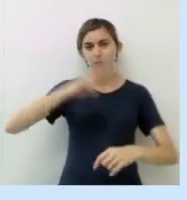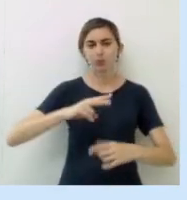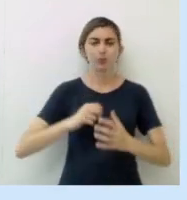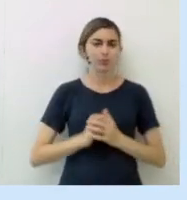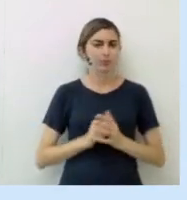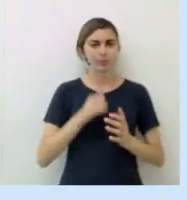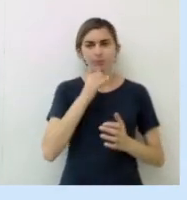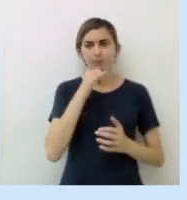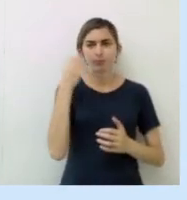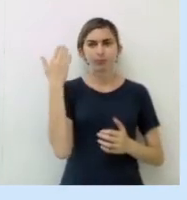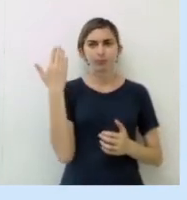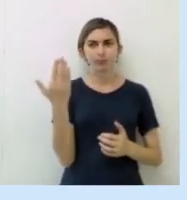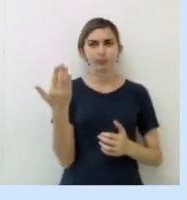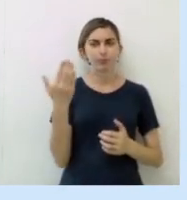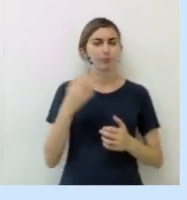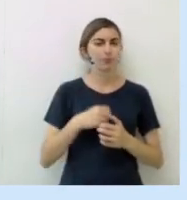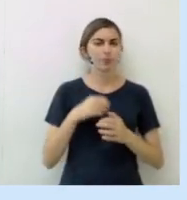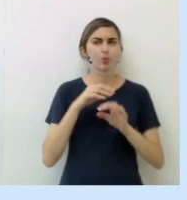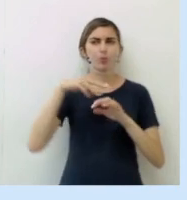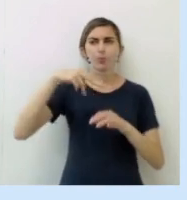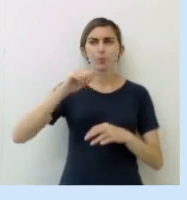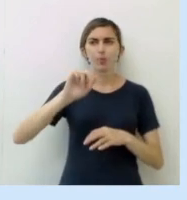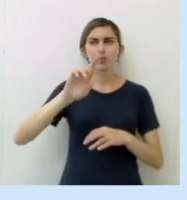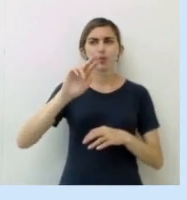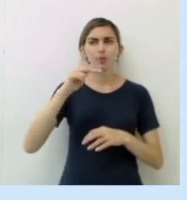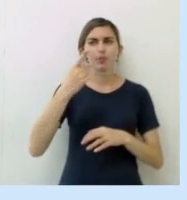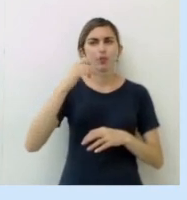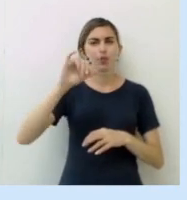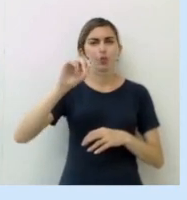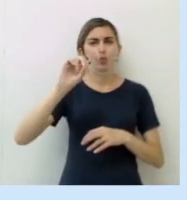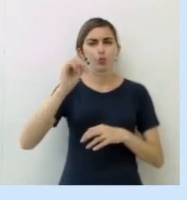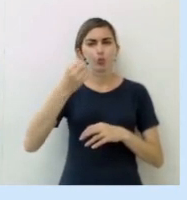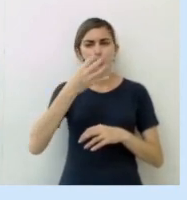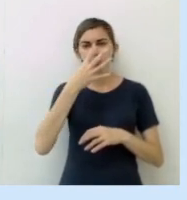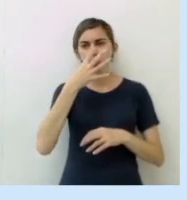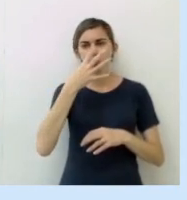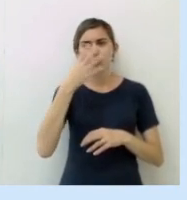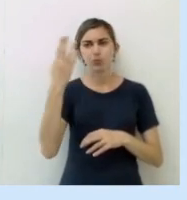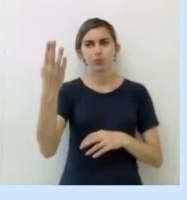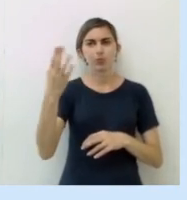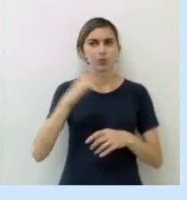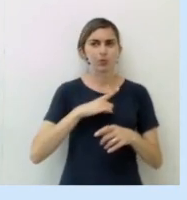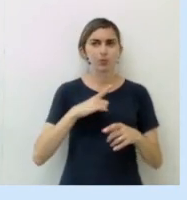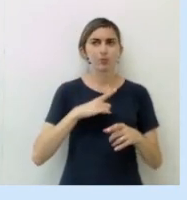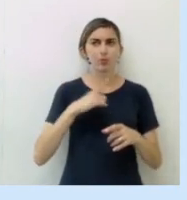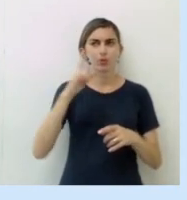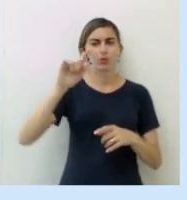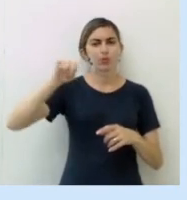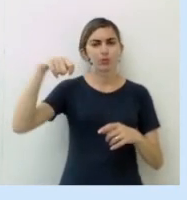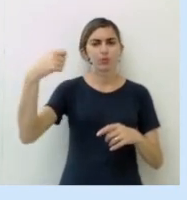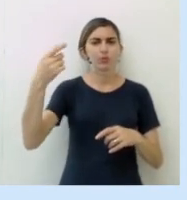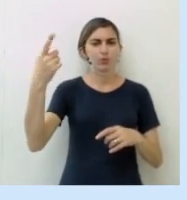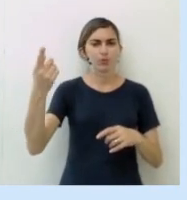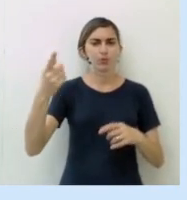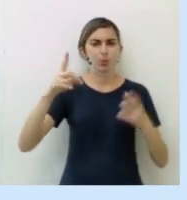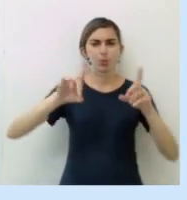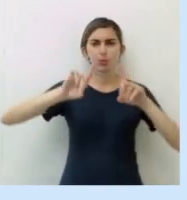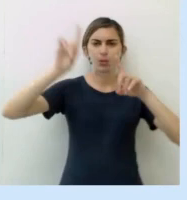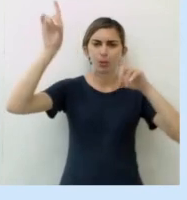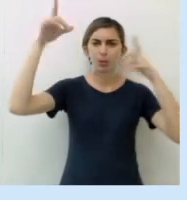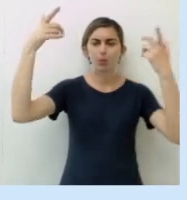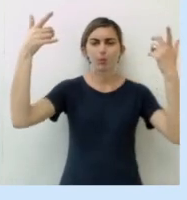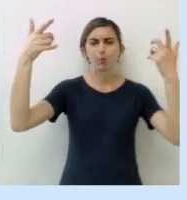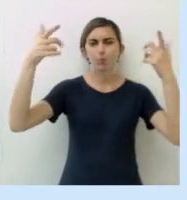aqui um exemplo de um maravilhoso sobrenatural. E aqui eu tenho, olhem só os símbolos, os